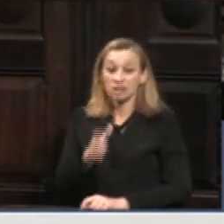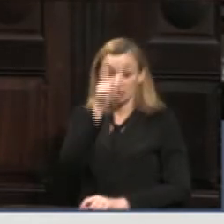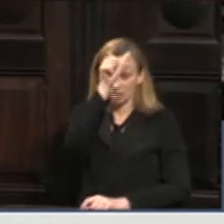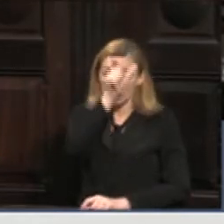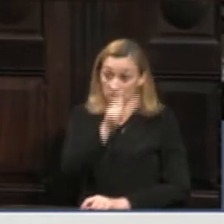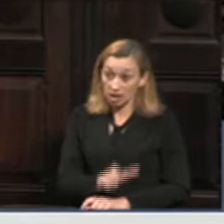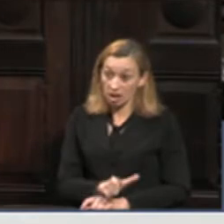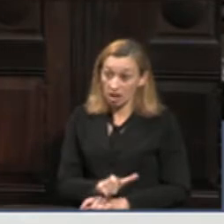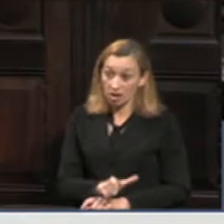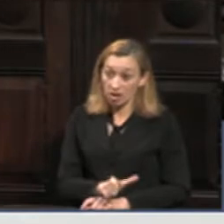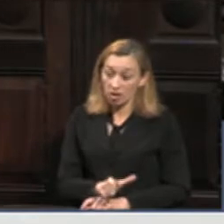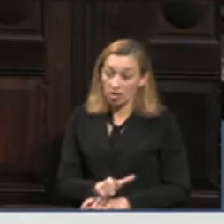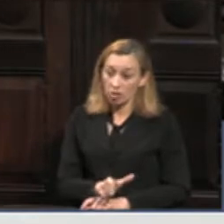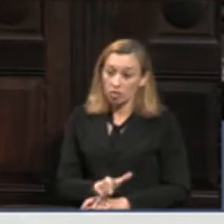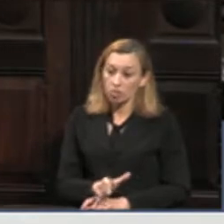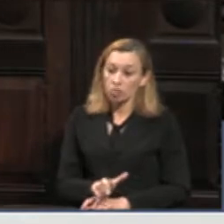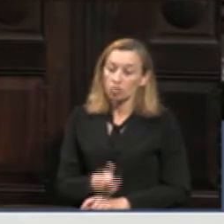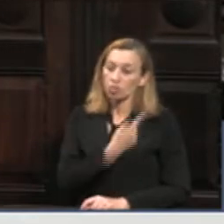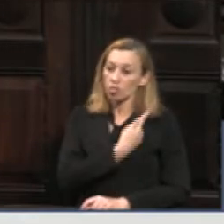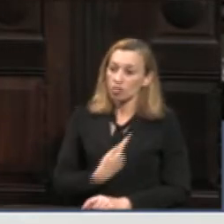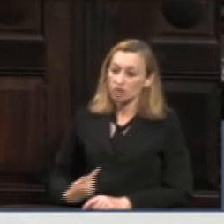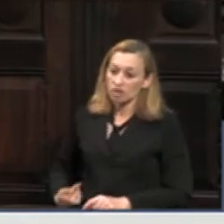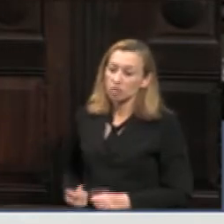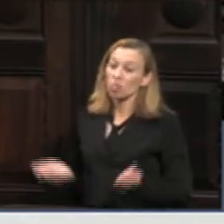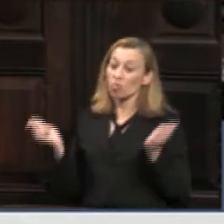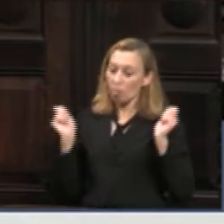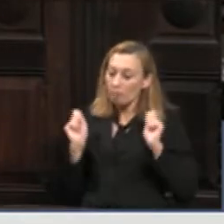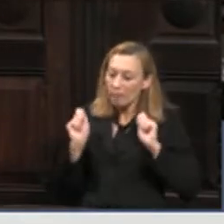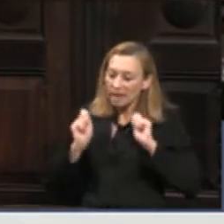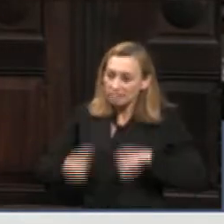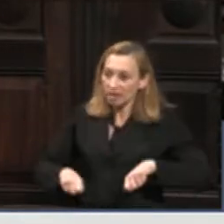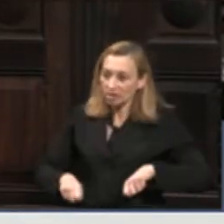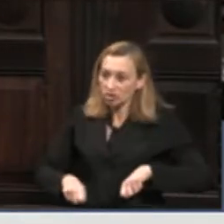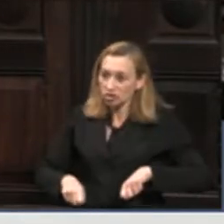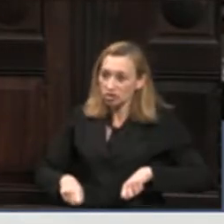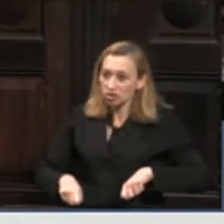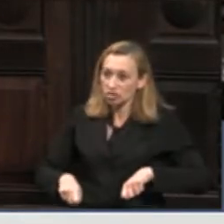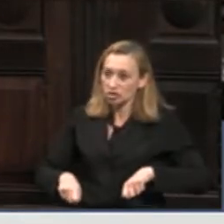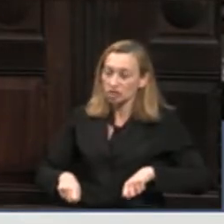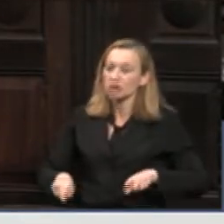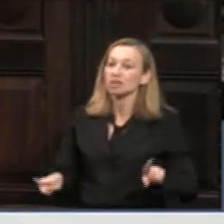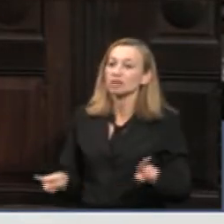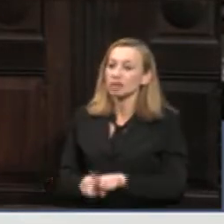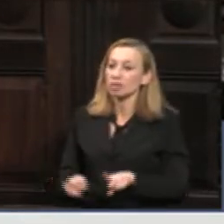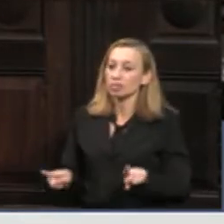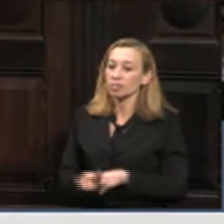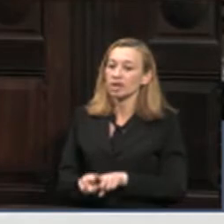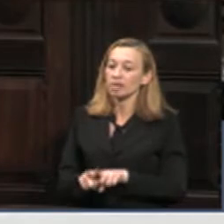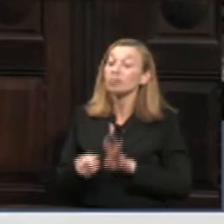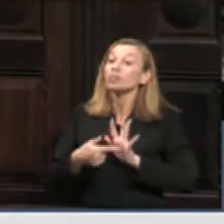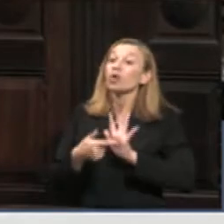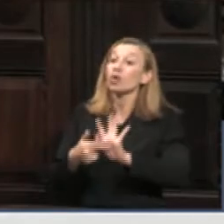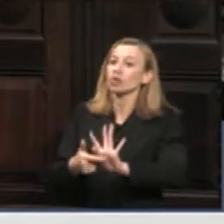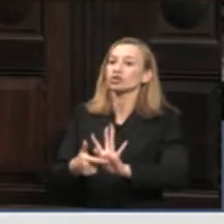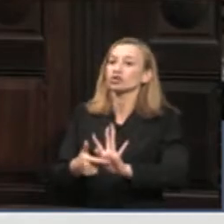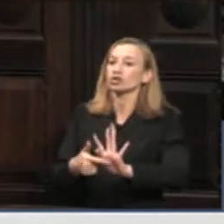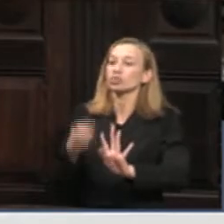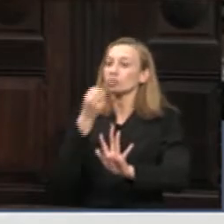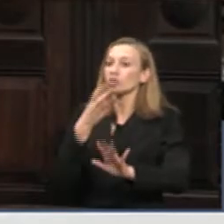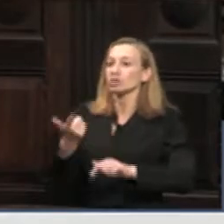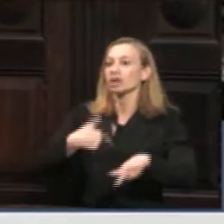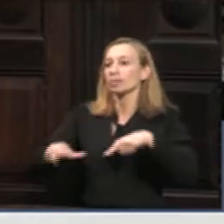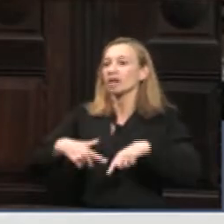gestor competente e transparente para que, junto com a